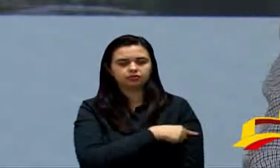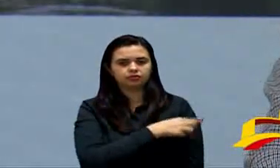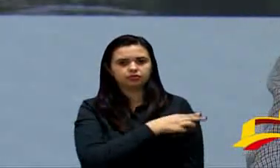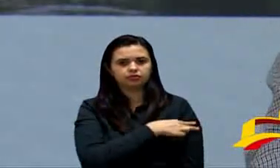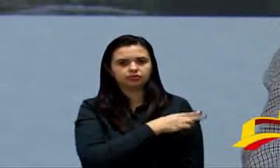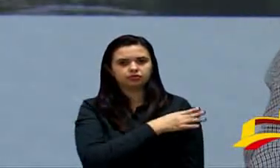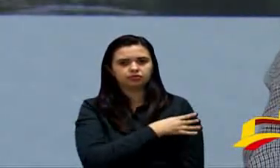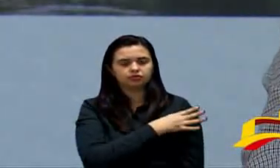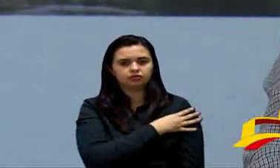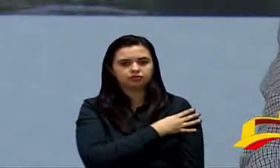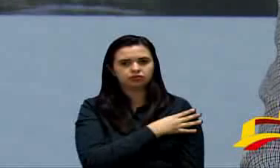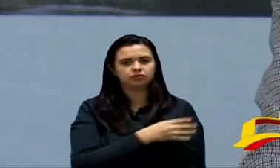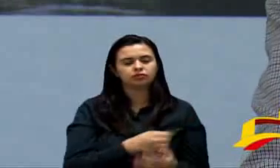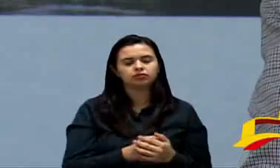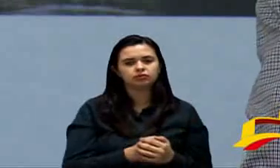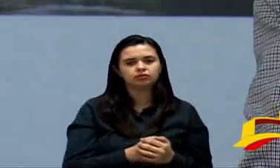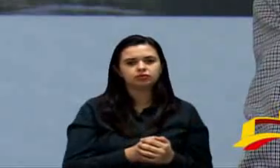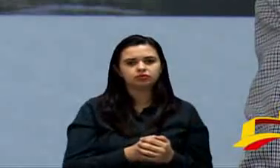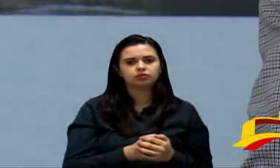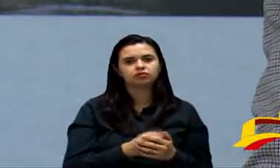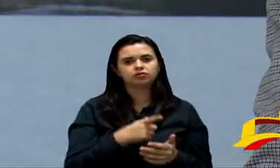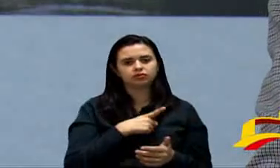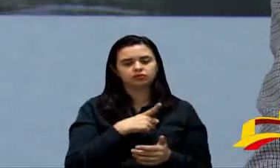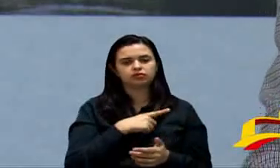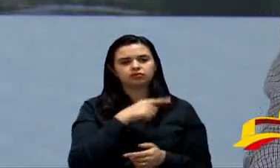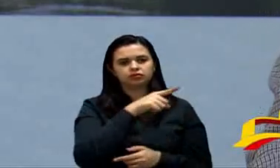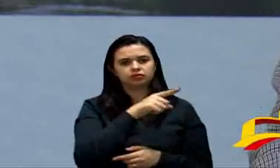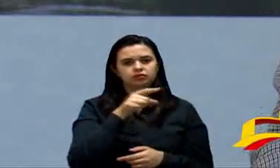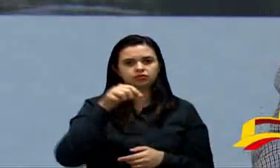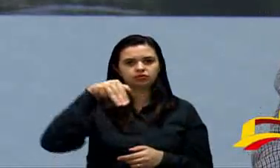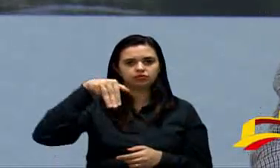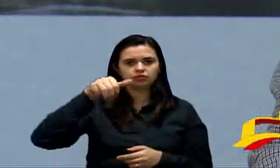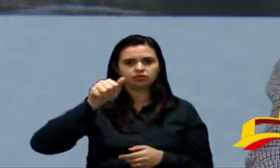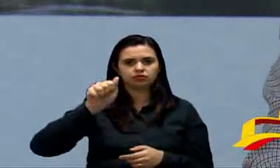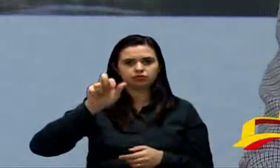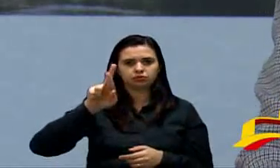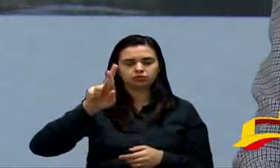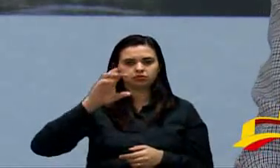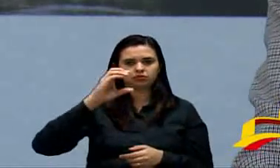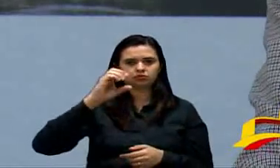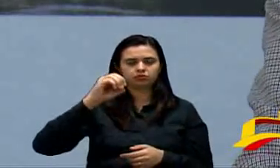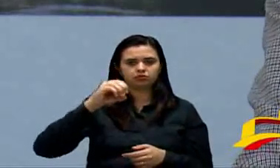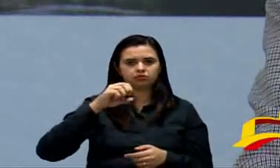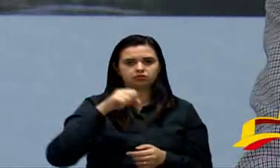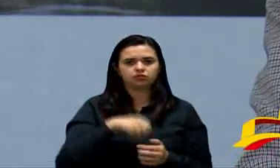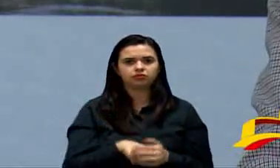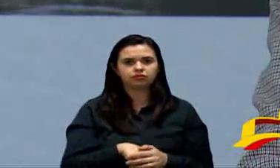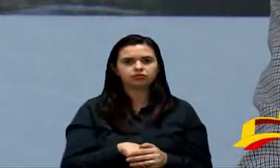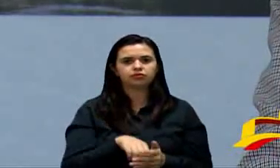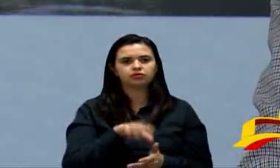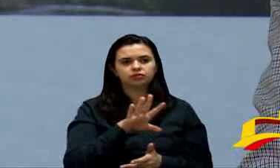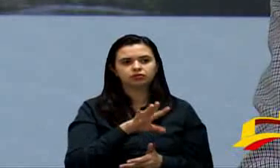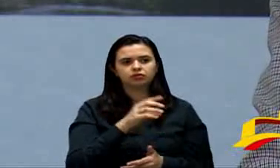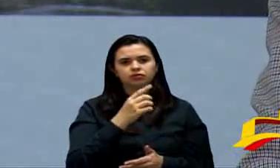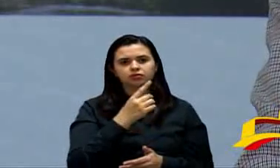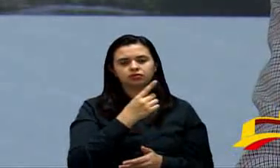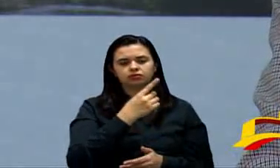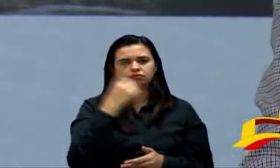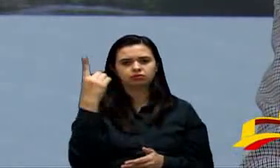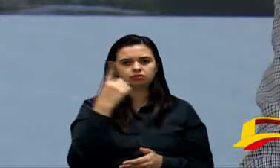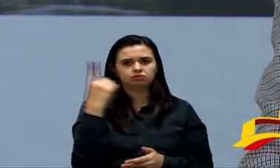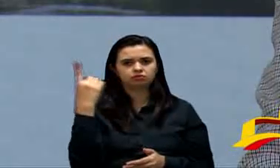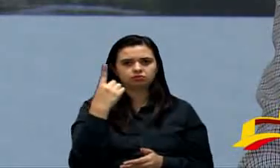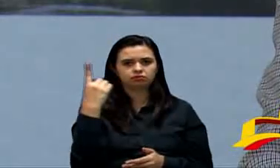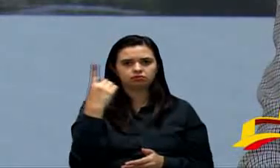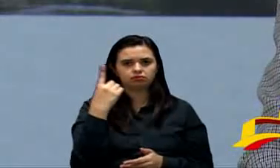lá o Marco da cidade, triste Marco, que foi o Pelourinho. E ali é o primeiro Marco,